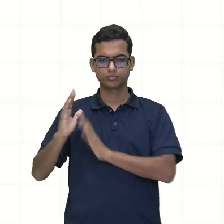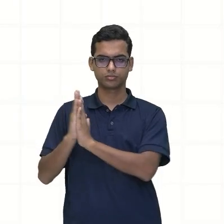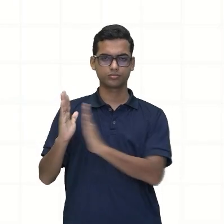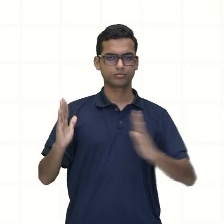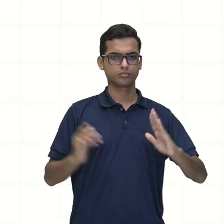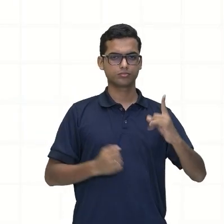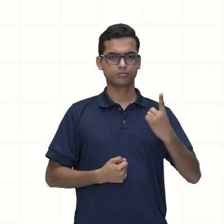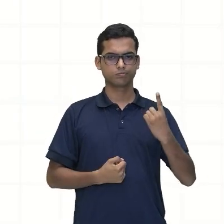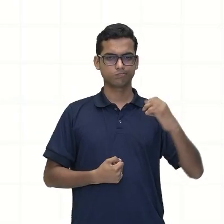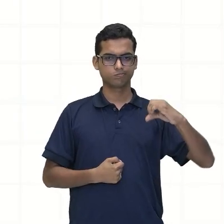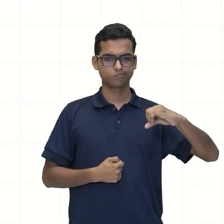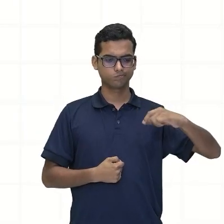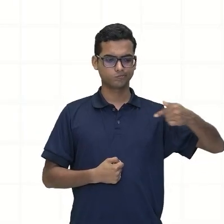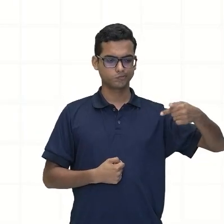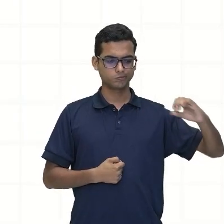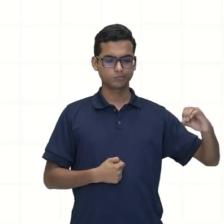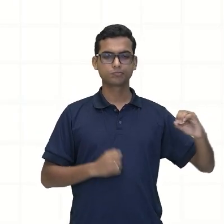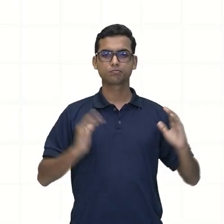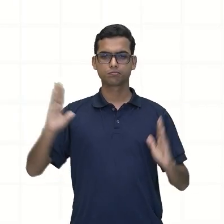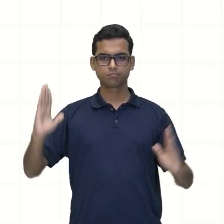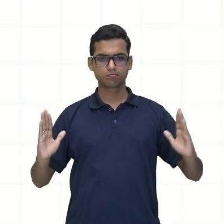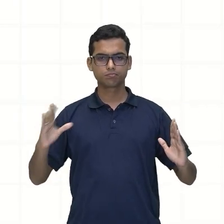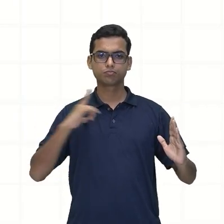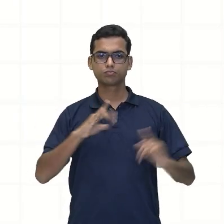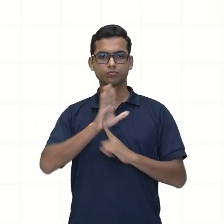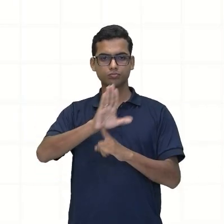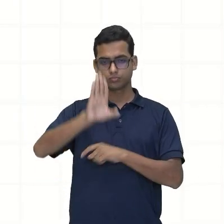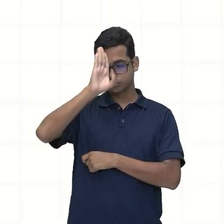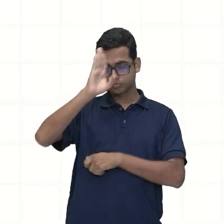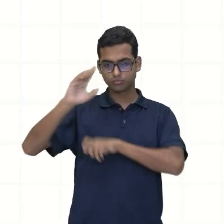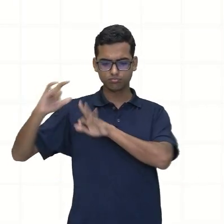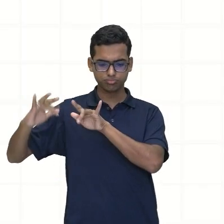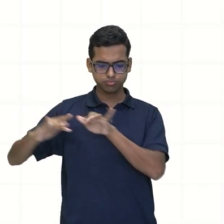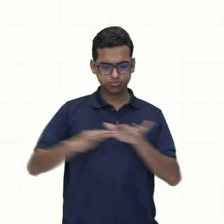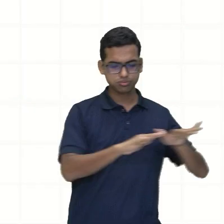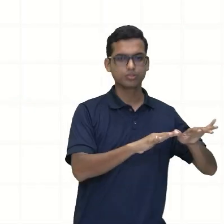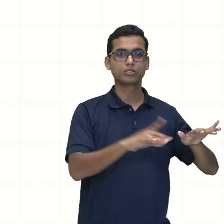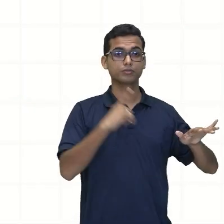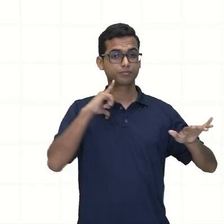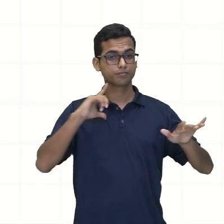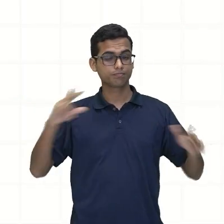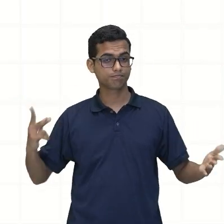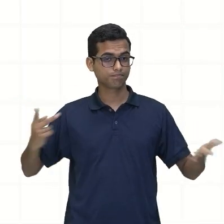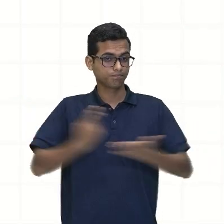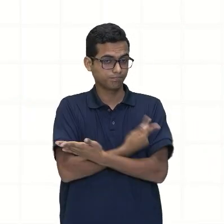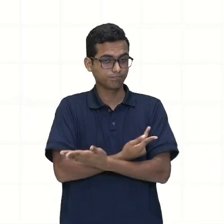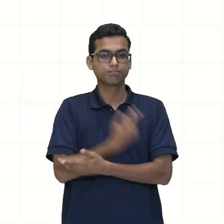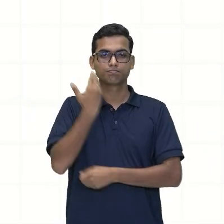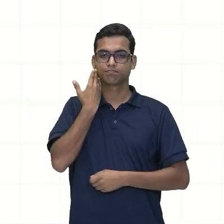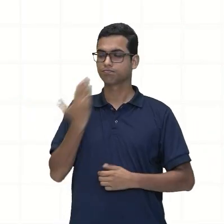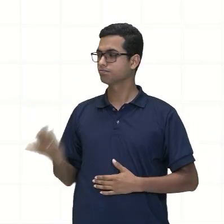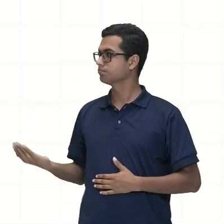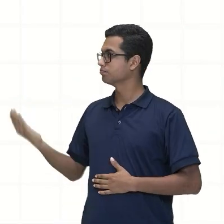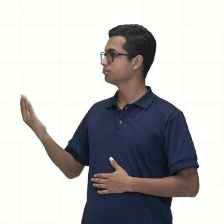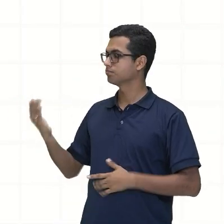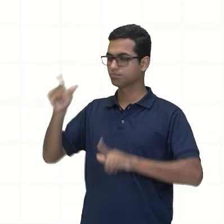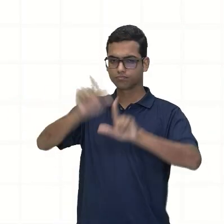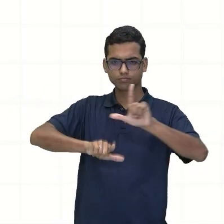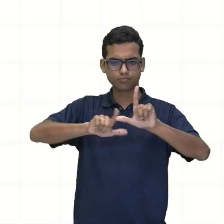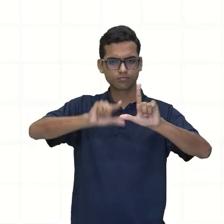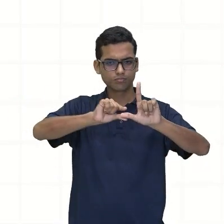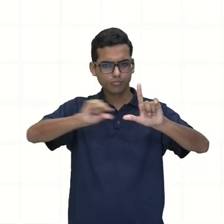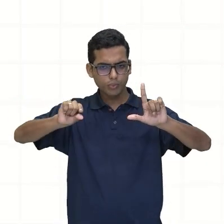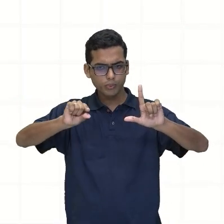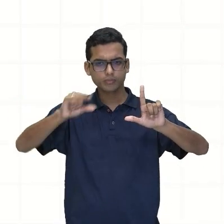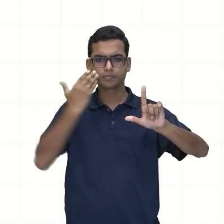indicando esses principais fluxos migratórios, tá bom? Como nós podemos observar aqui na nossa legenda. E